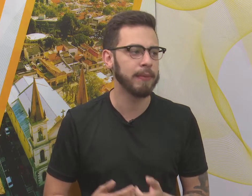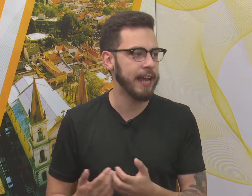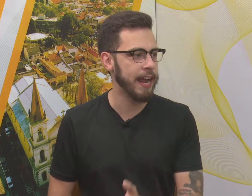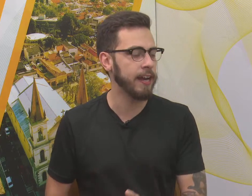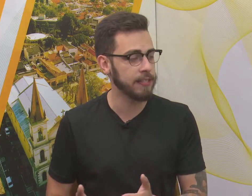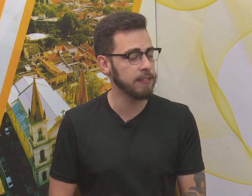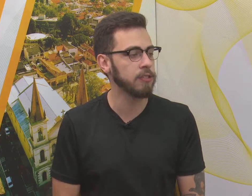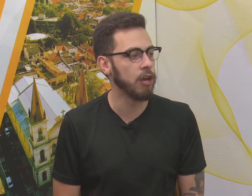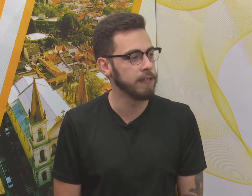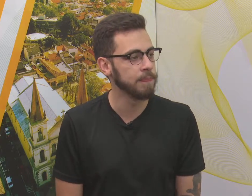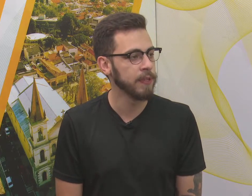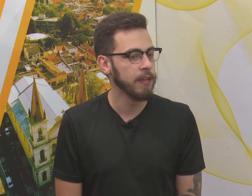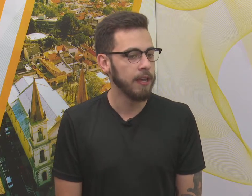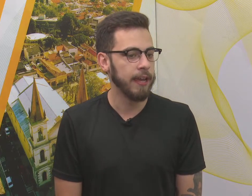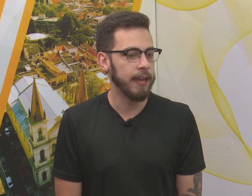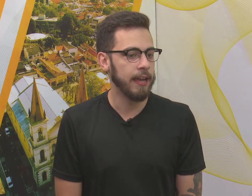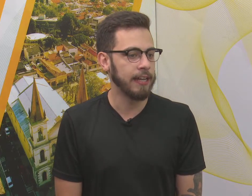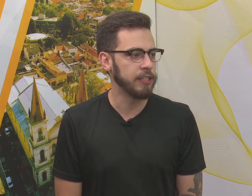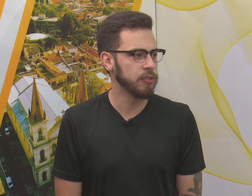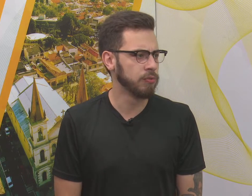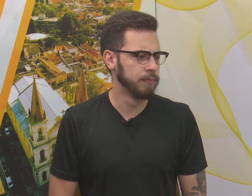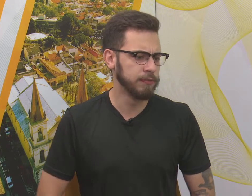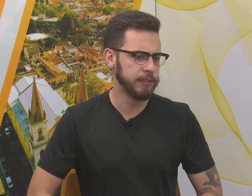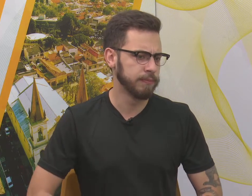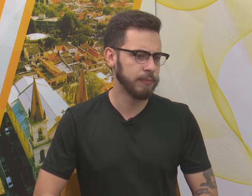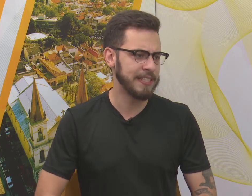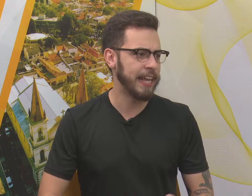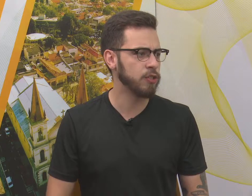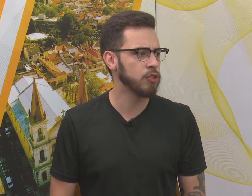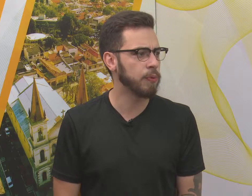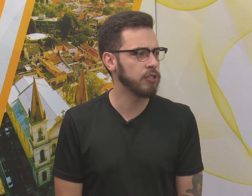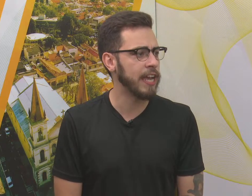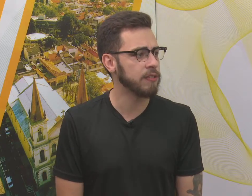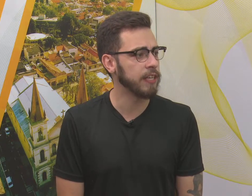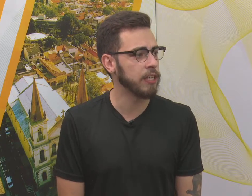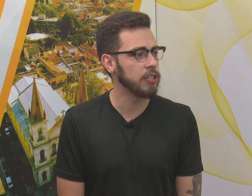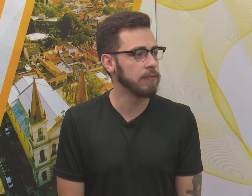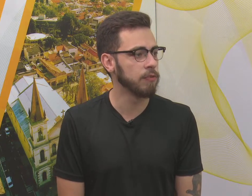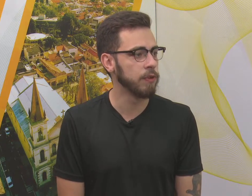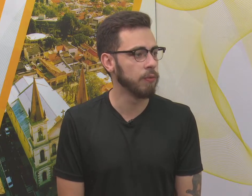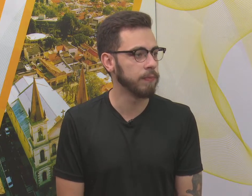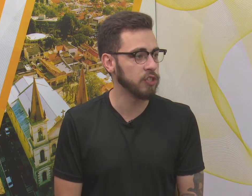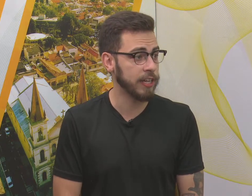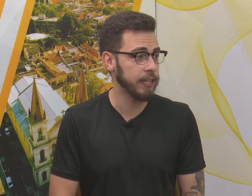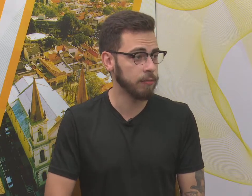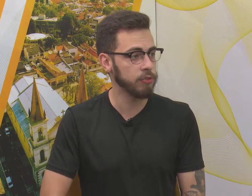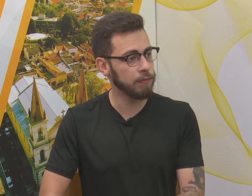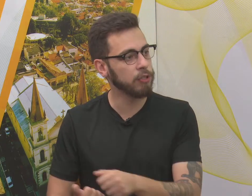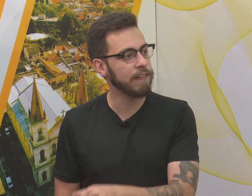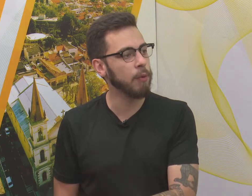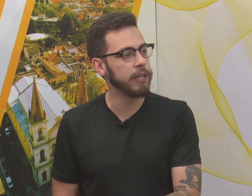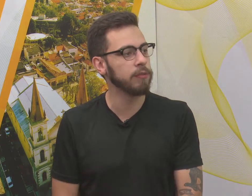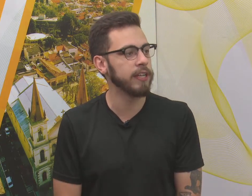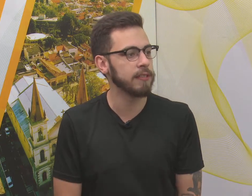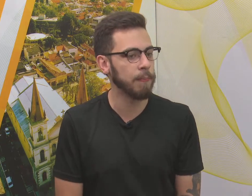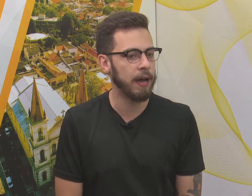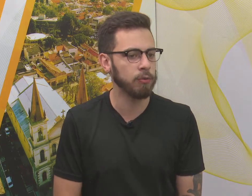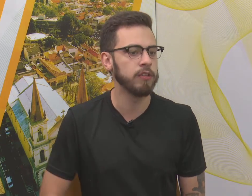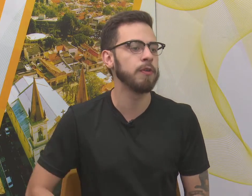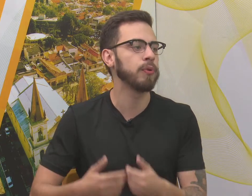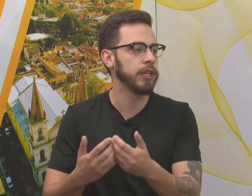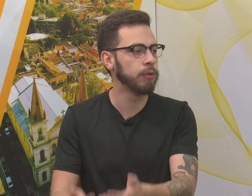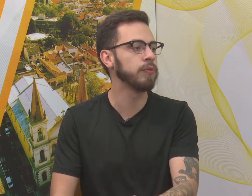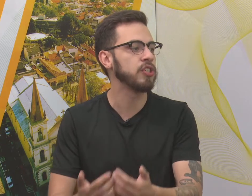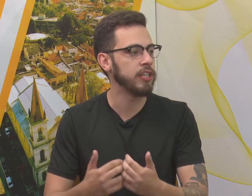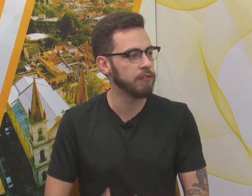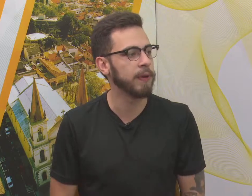ETEC, Embraer, essas escolas. Além disso, enfim, uma série de outros projetos aí que a gente desenvolveu em Jacareí, inclusive quando eu estava morando lá em São Paulo, quando eu